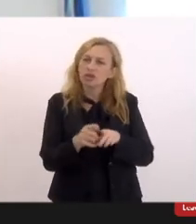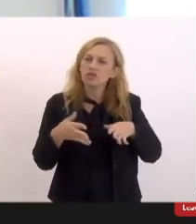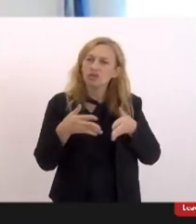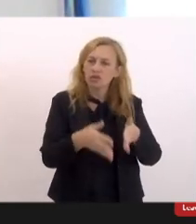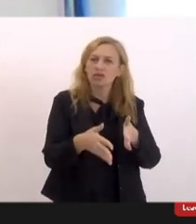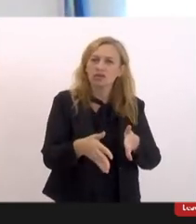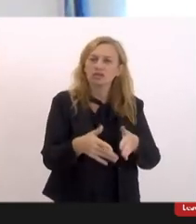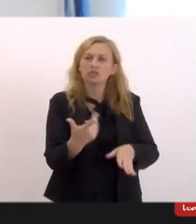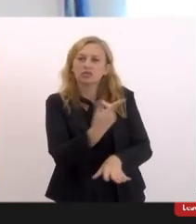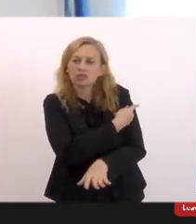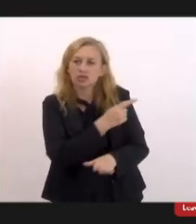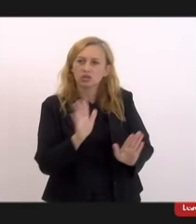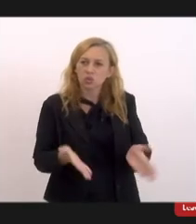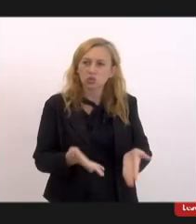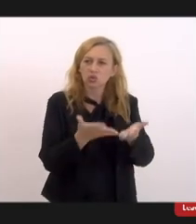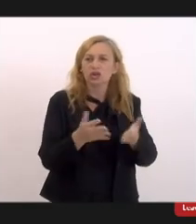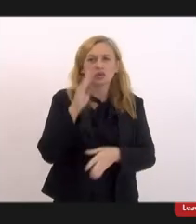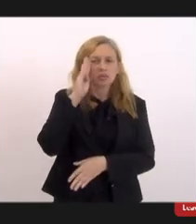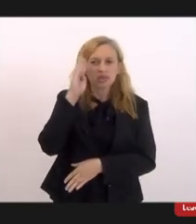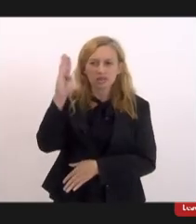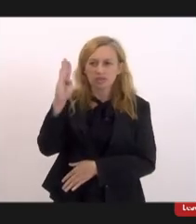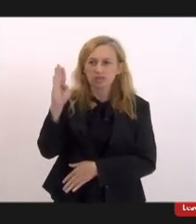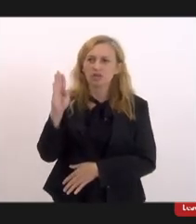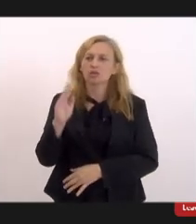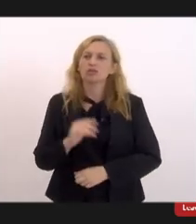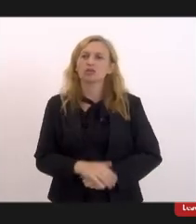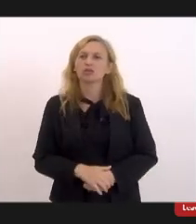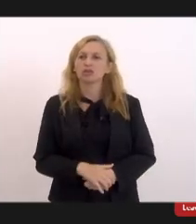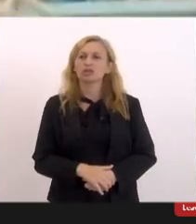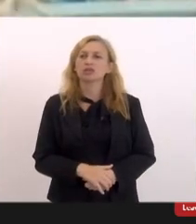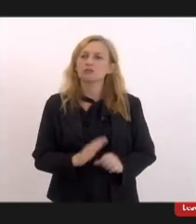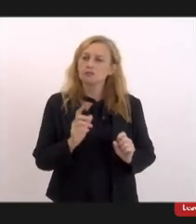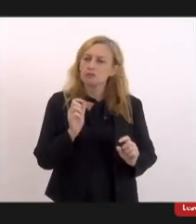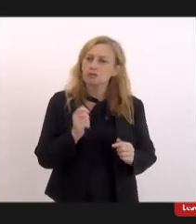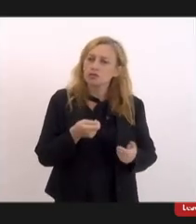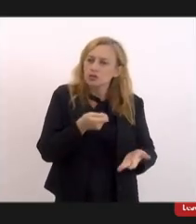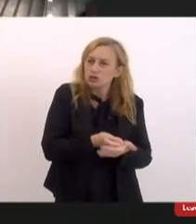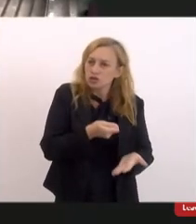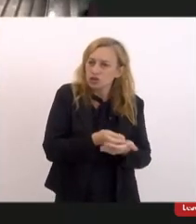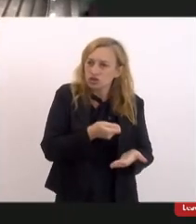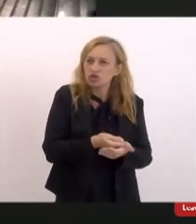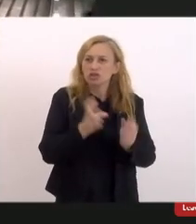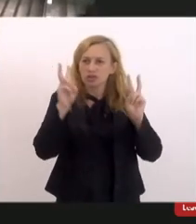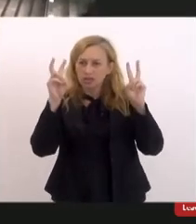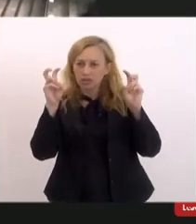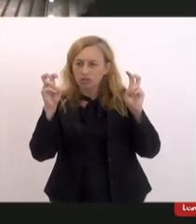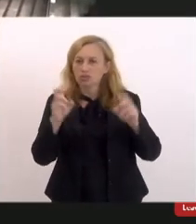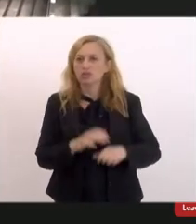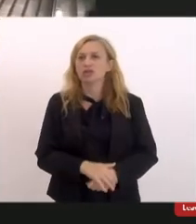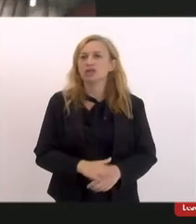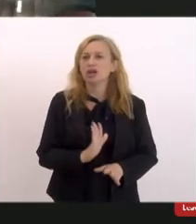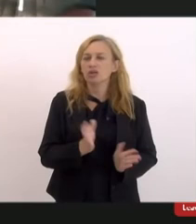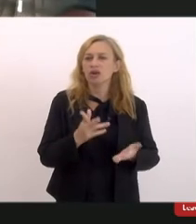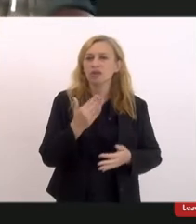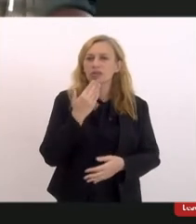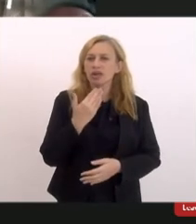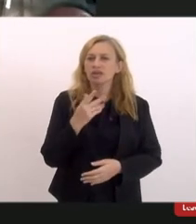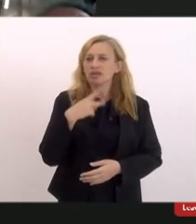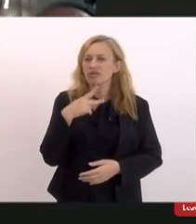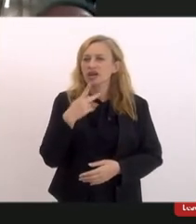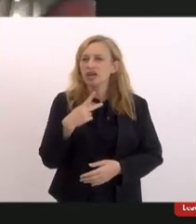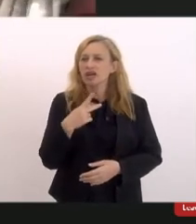a vacinação. Esse é um aspecto fundamental e a gente quer insistir nisso, né? Então, agora eu vou passar a palavra aqui para